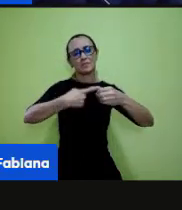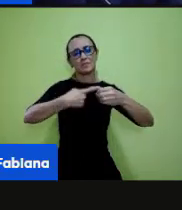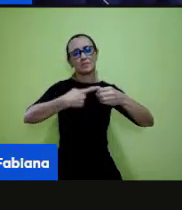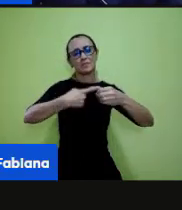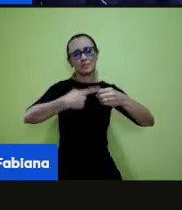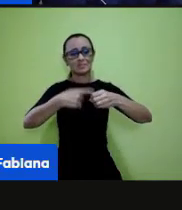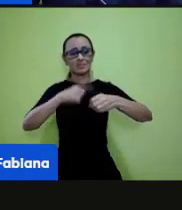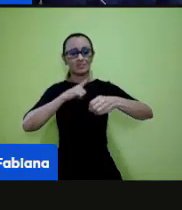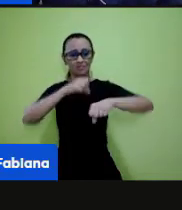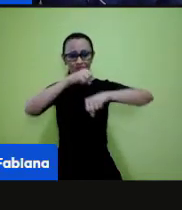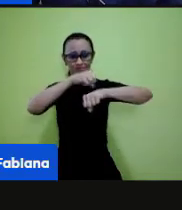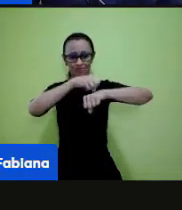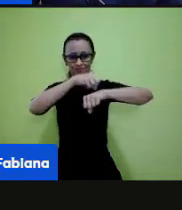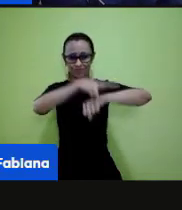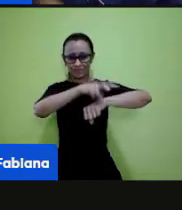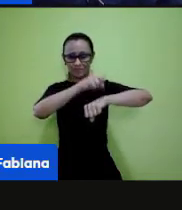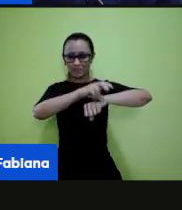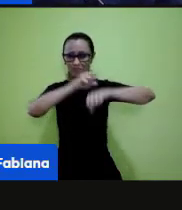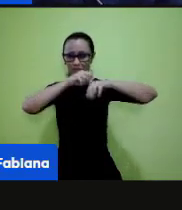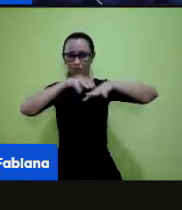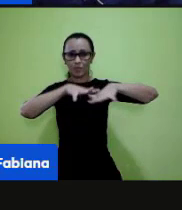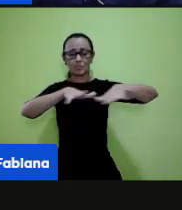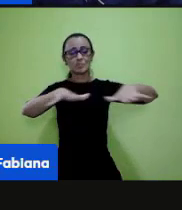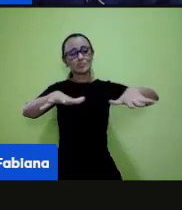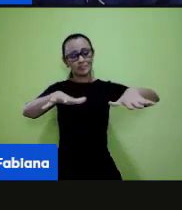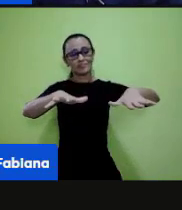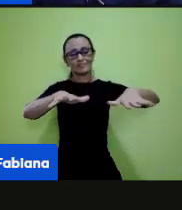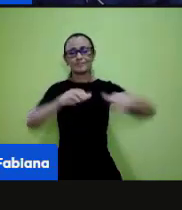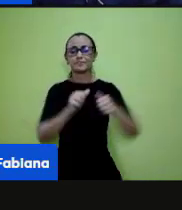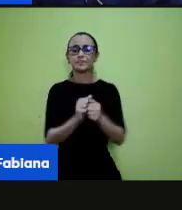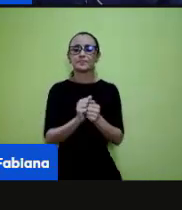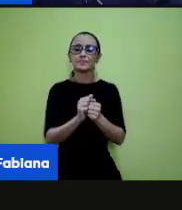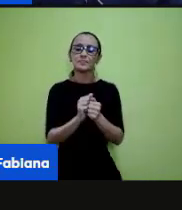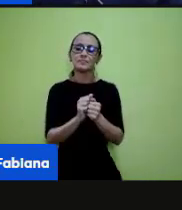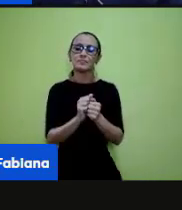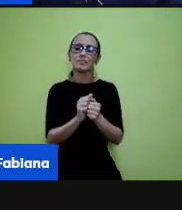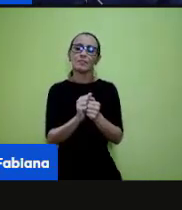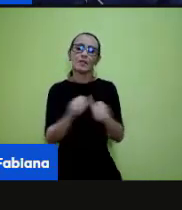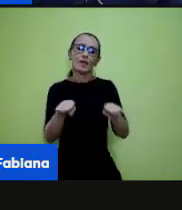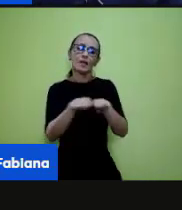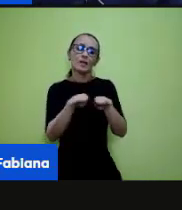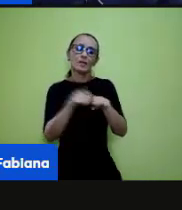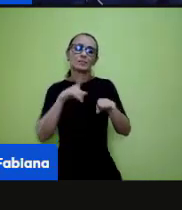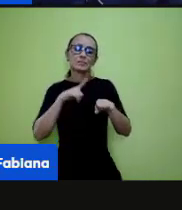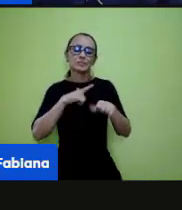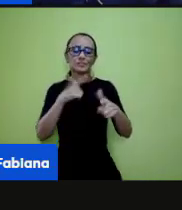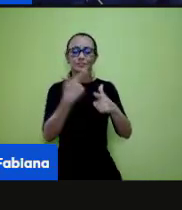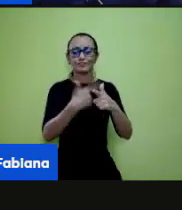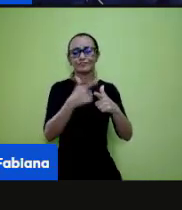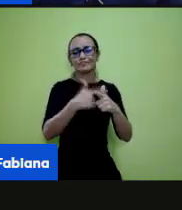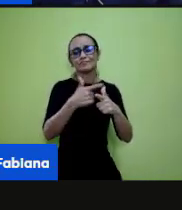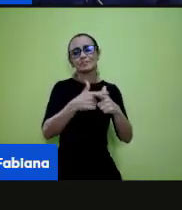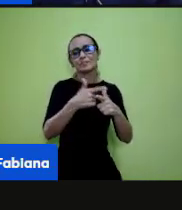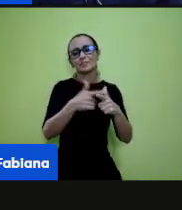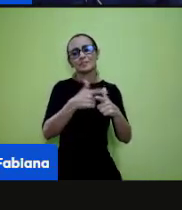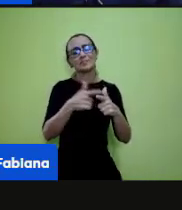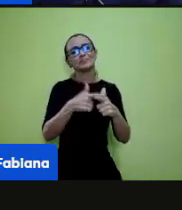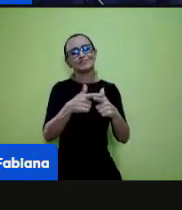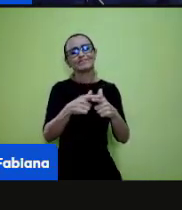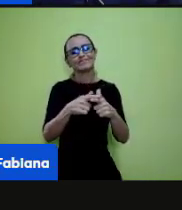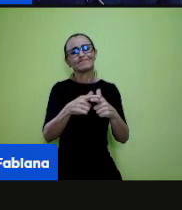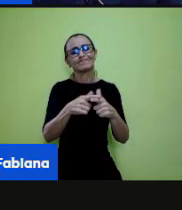temos risco dessas epidemias, dessas arboviroses. Nós temos a problemática dos resíduos